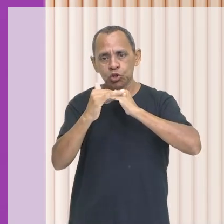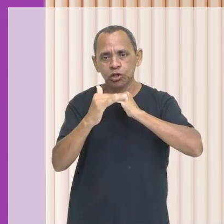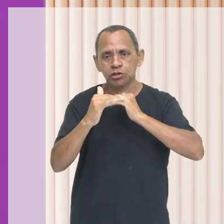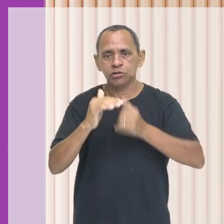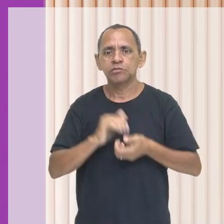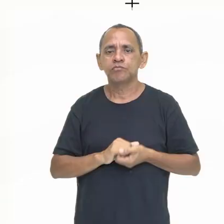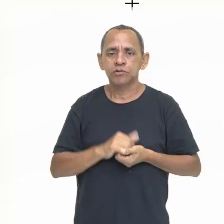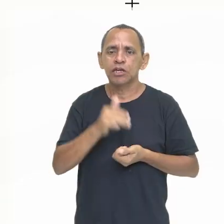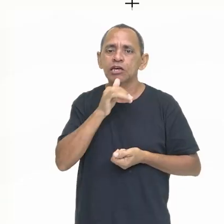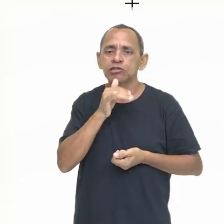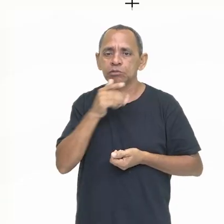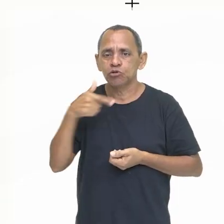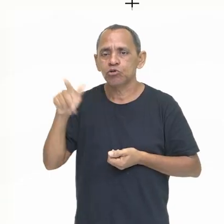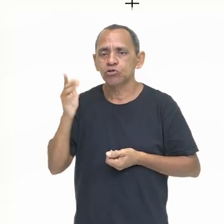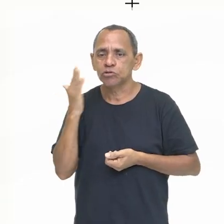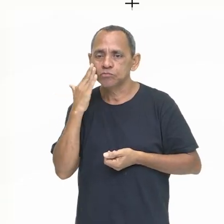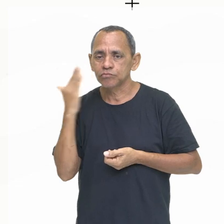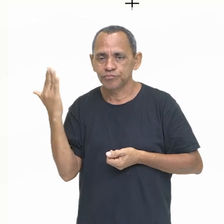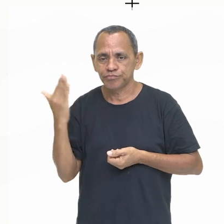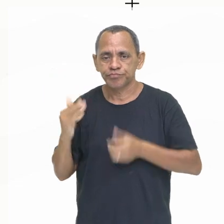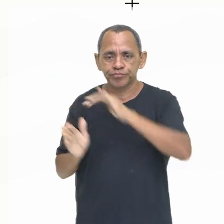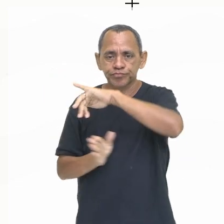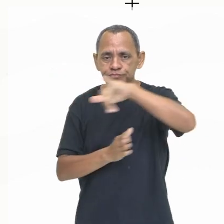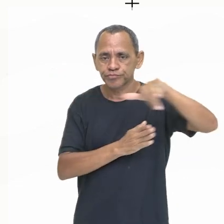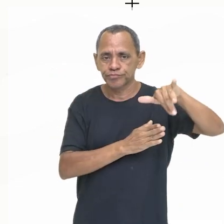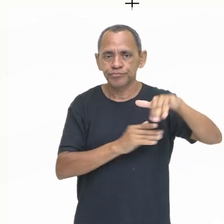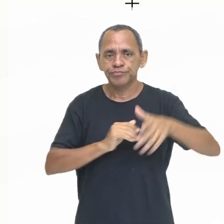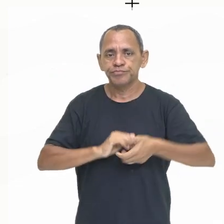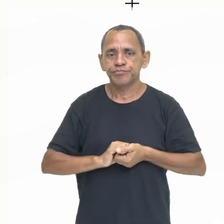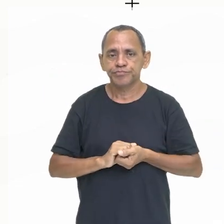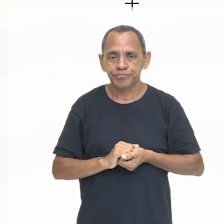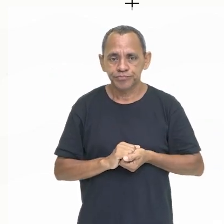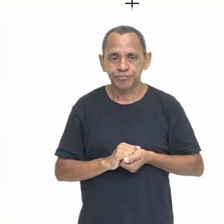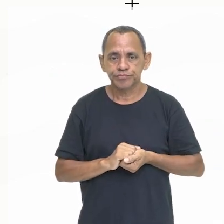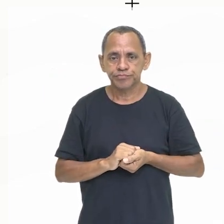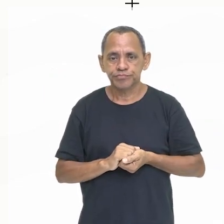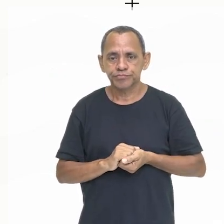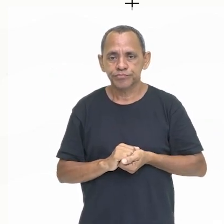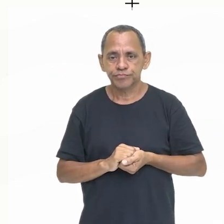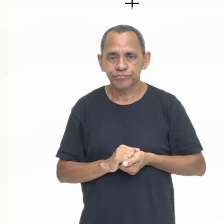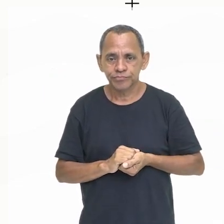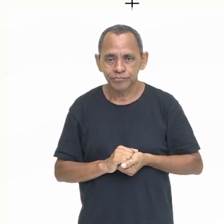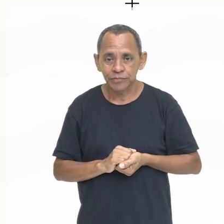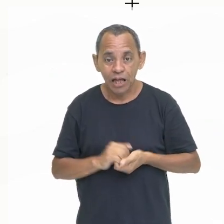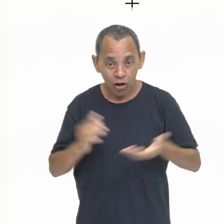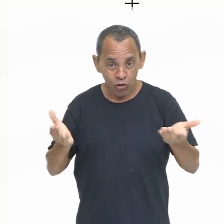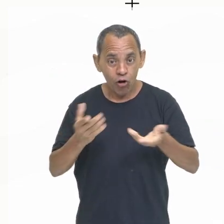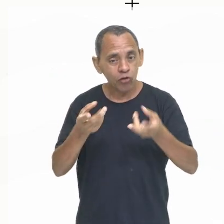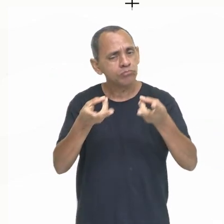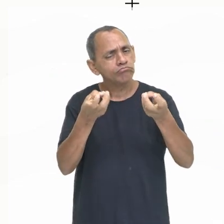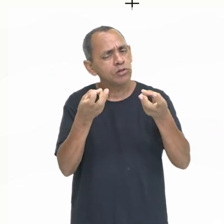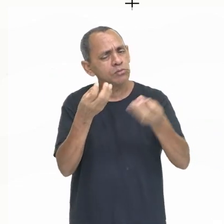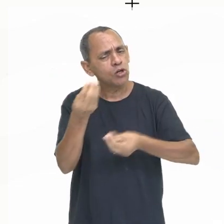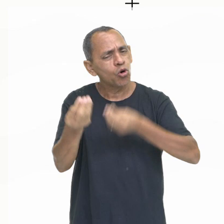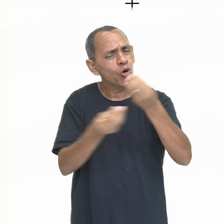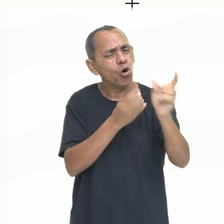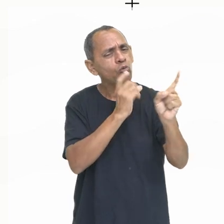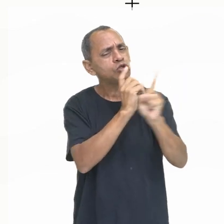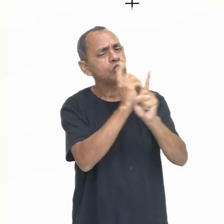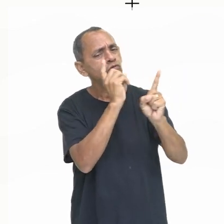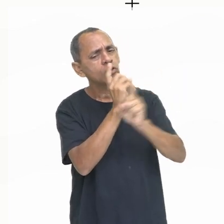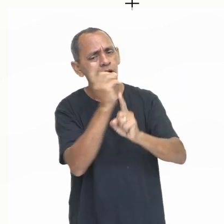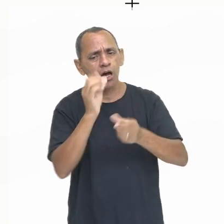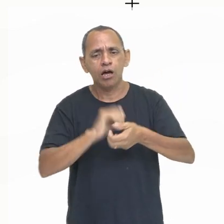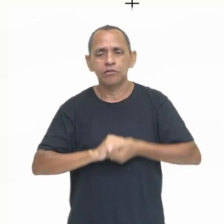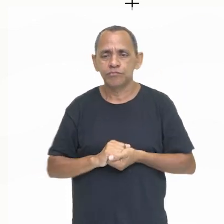para a gente praticar. Presta atenção que você agora vai pegar de uma vez por todas essa ideia aí de definir qual o valor do